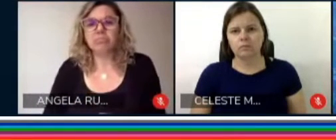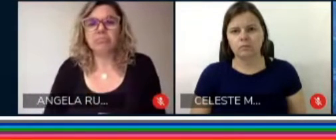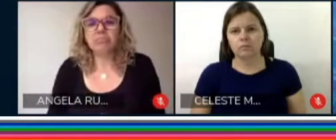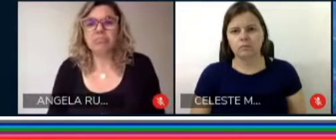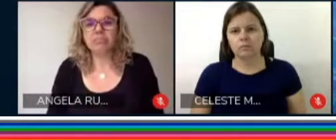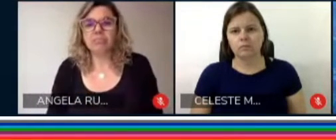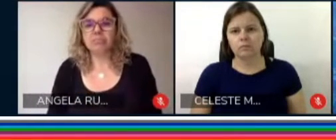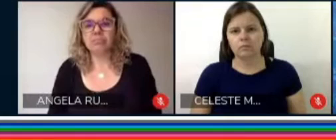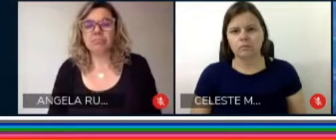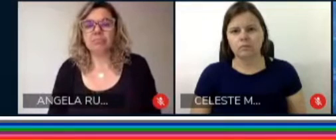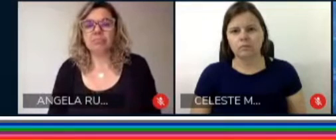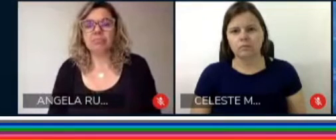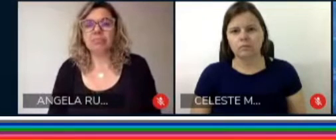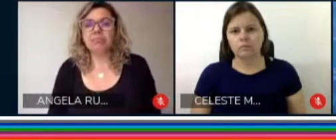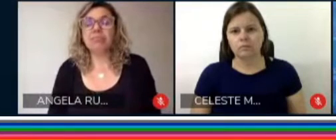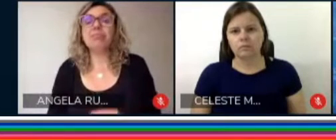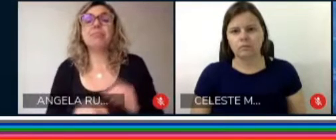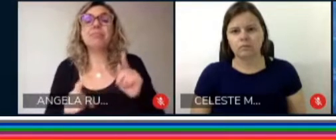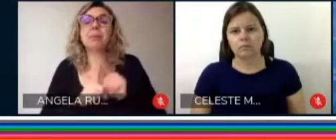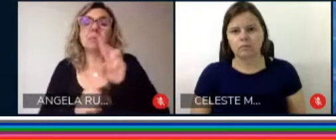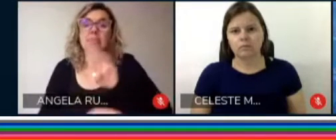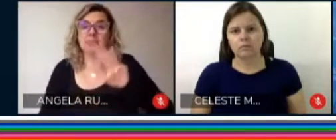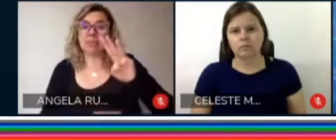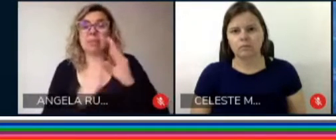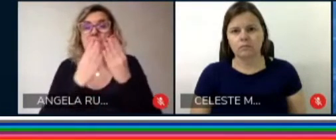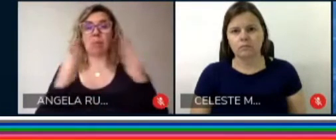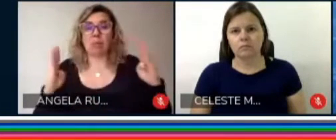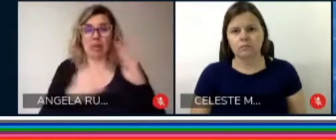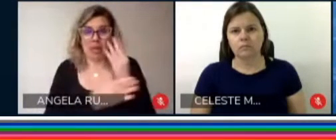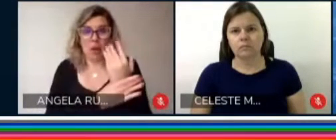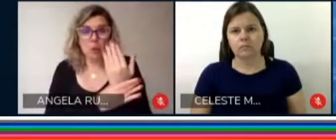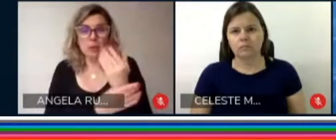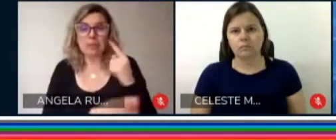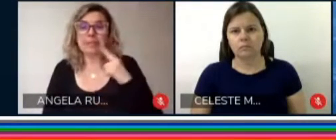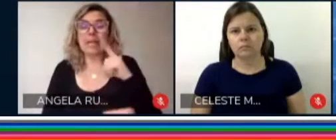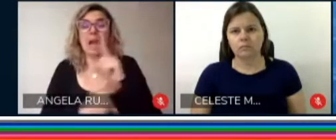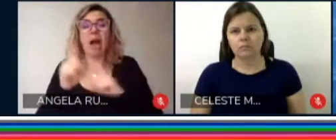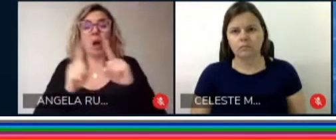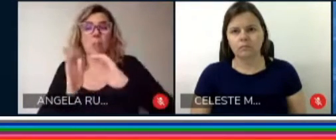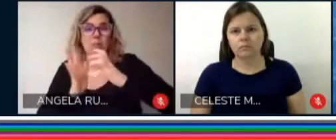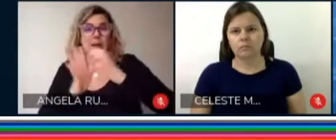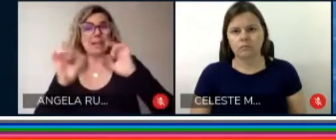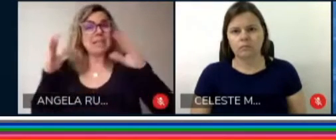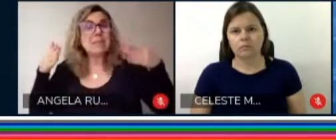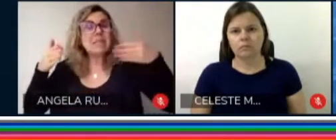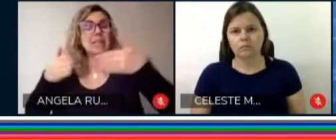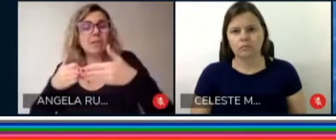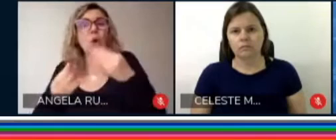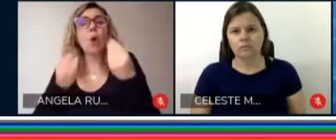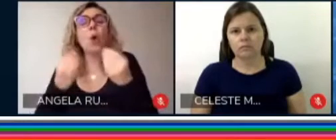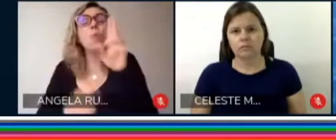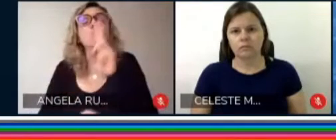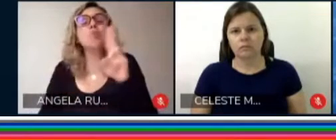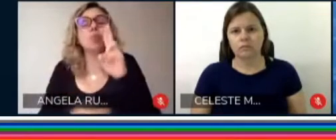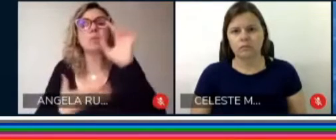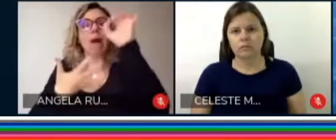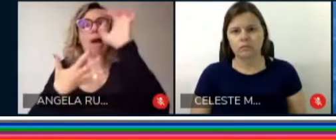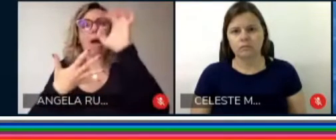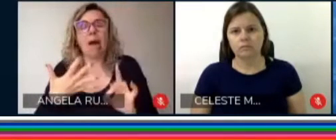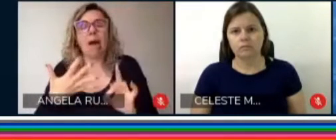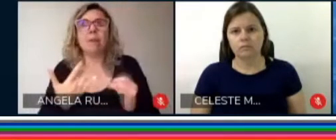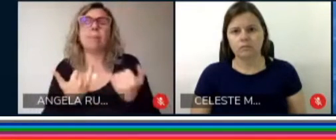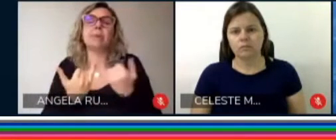E dentro daquela página do Bibliotecas URGS existem as especificações para uso de cada uma, né?